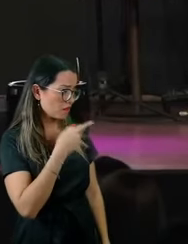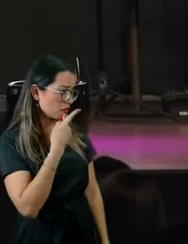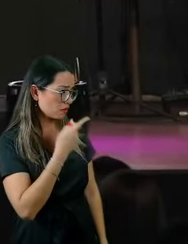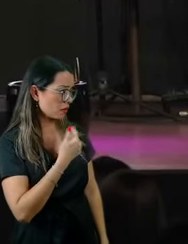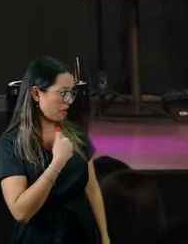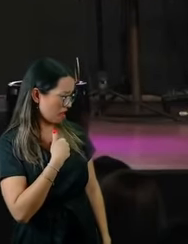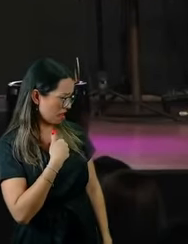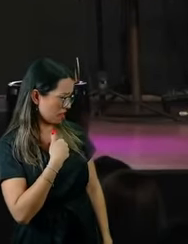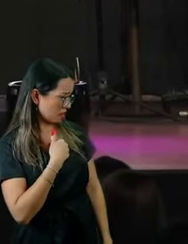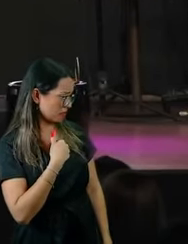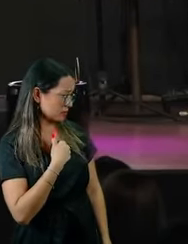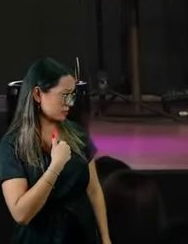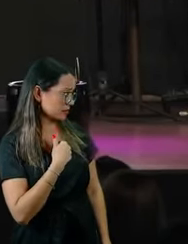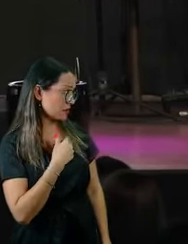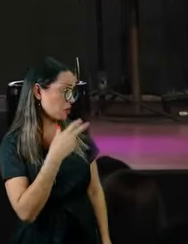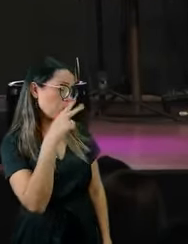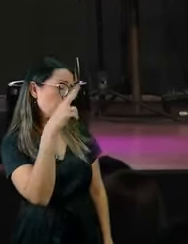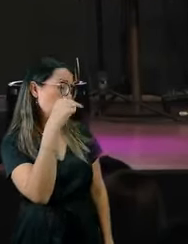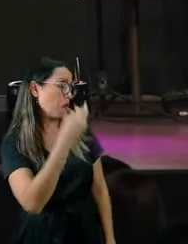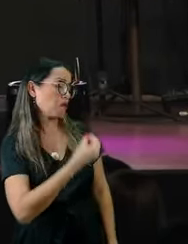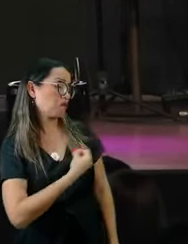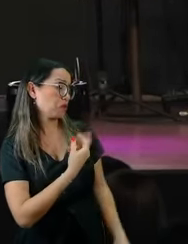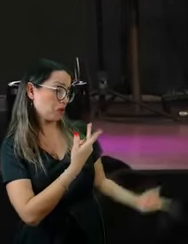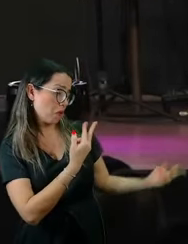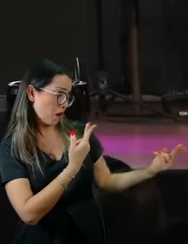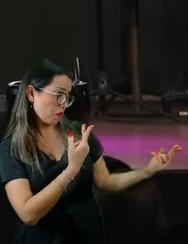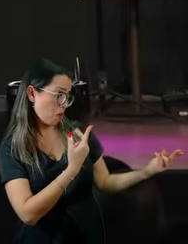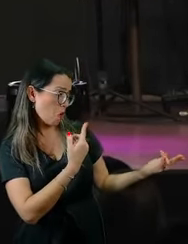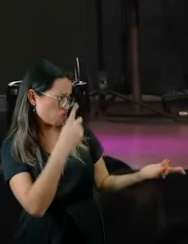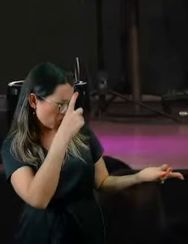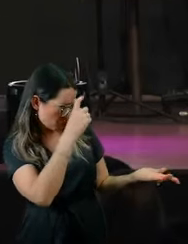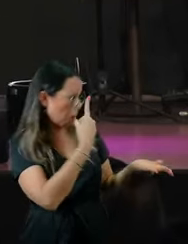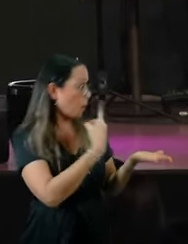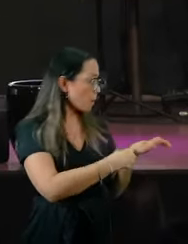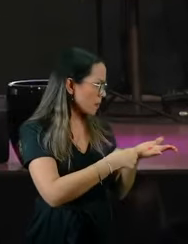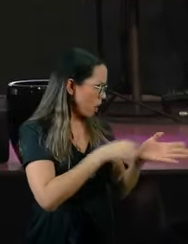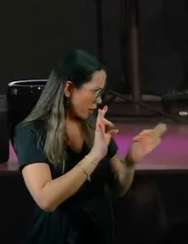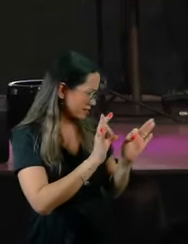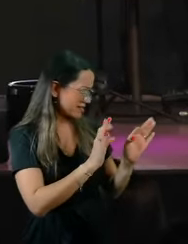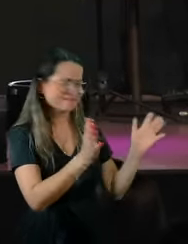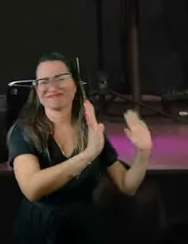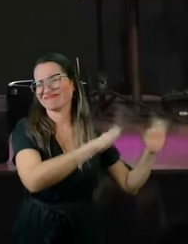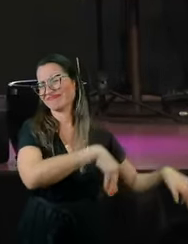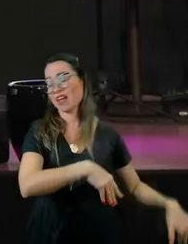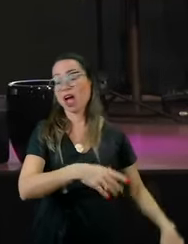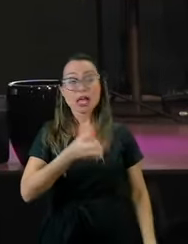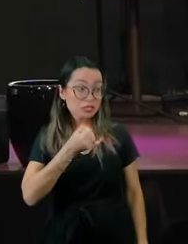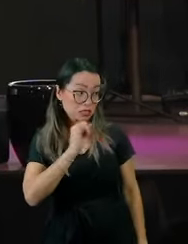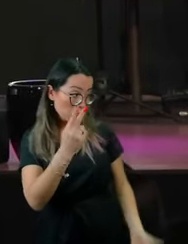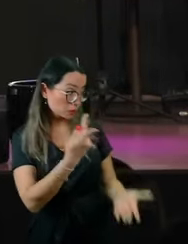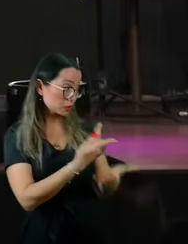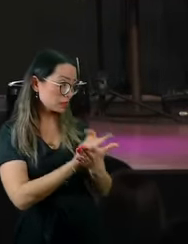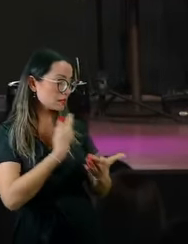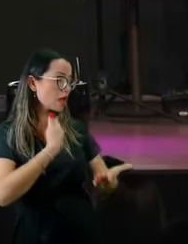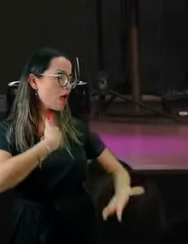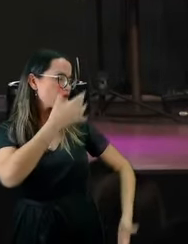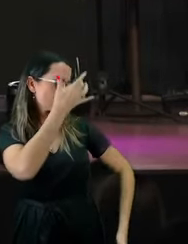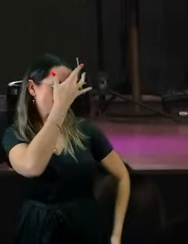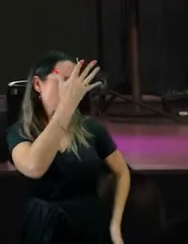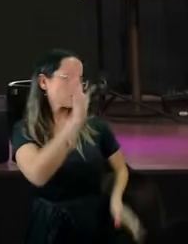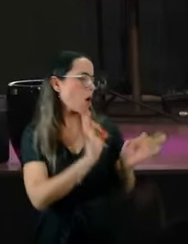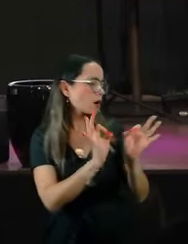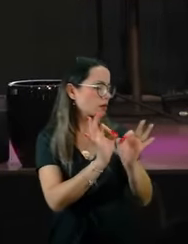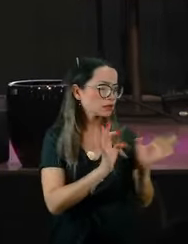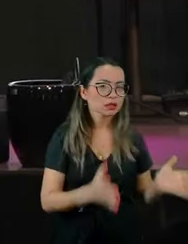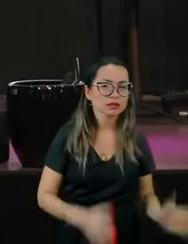se eu passasse, eu ia fazer isso, isso e isso. Ela fez questão de mostrar para todo mundo que eu não tinha como me conectar